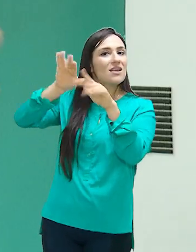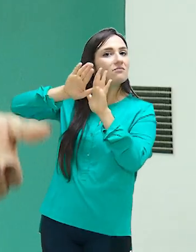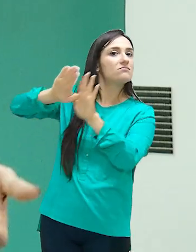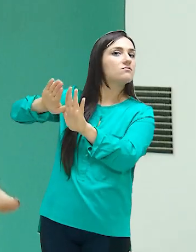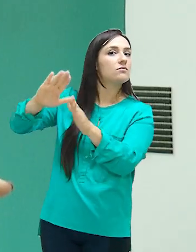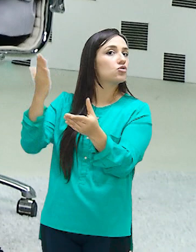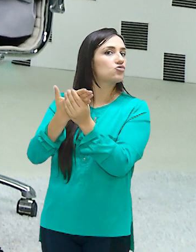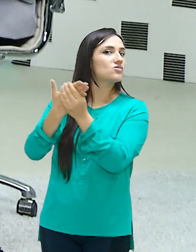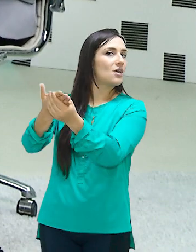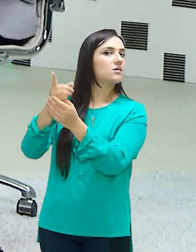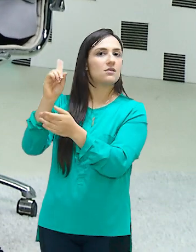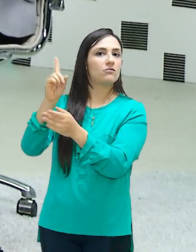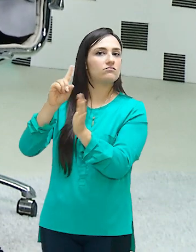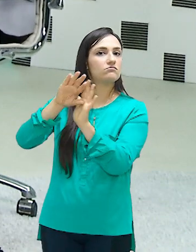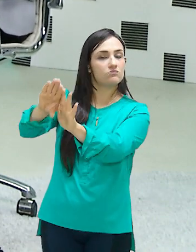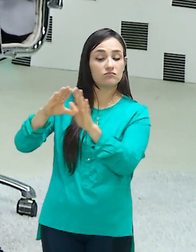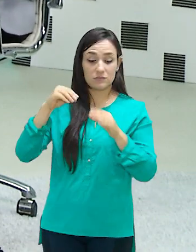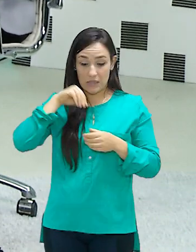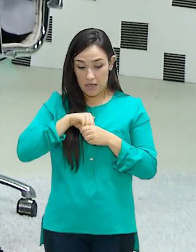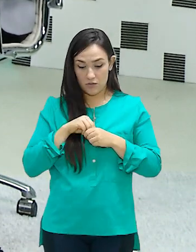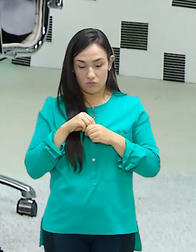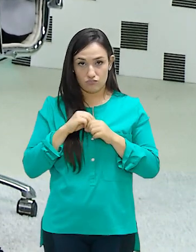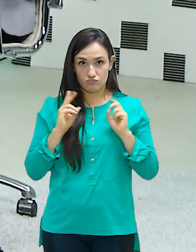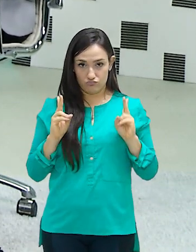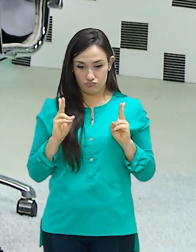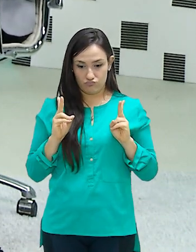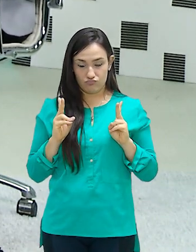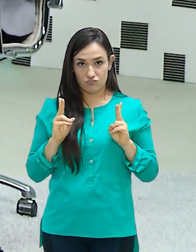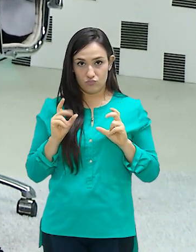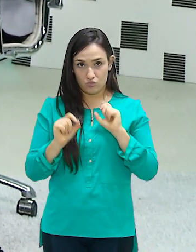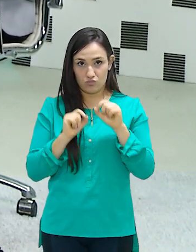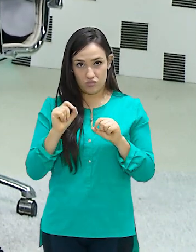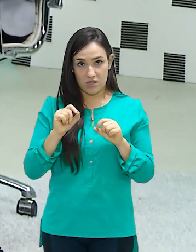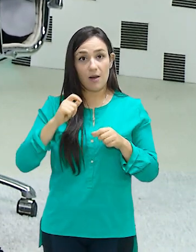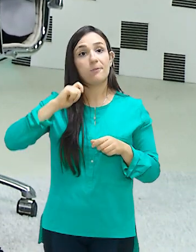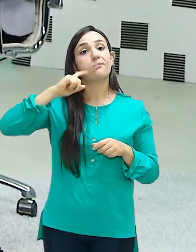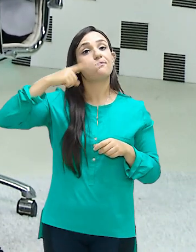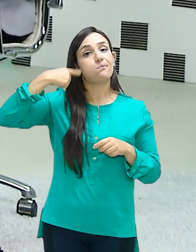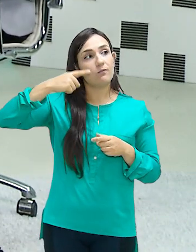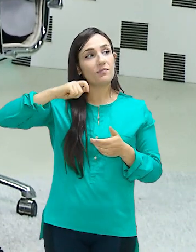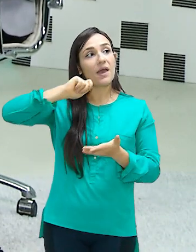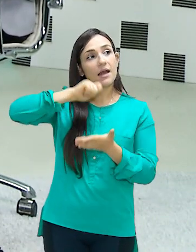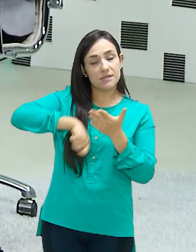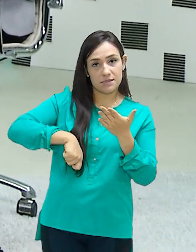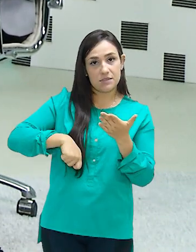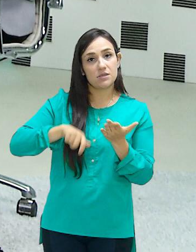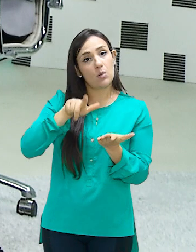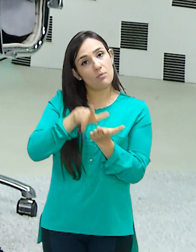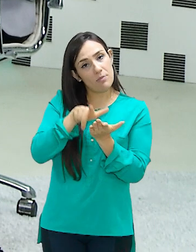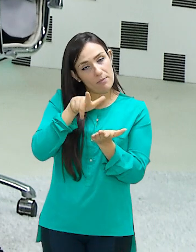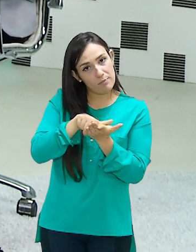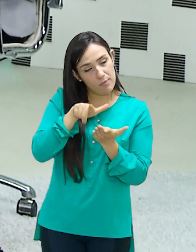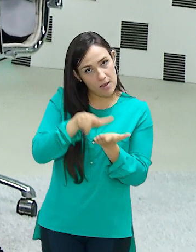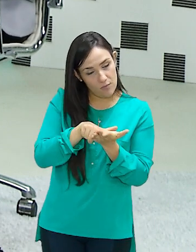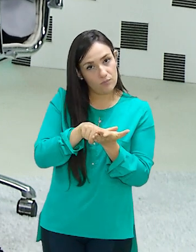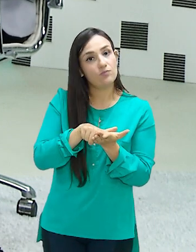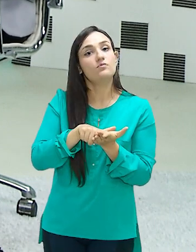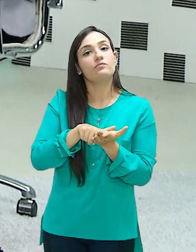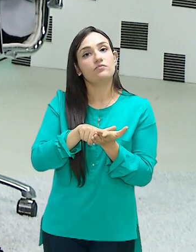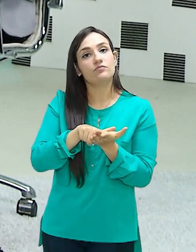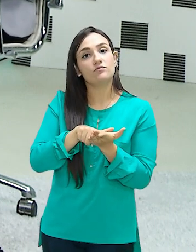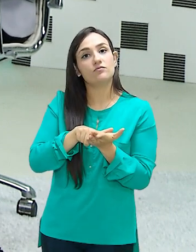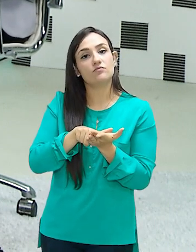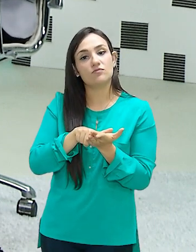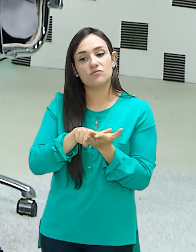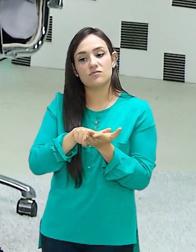do judiciário. Nós, advogados, nós assinamos um termo de participação. O que é esse termo?